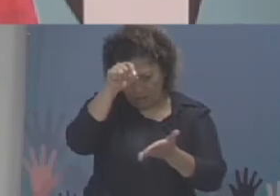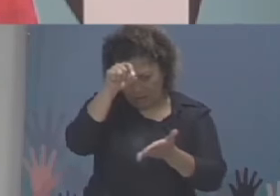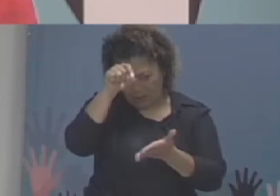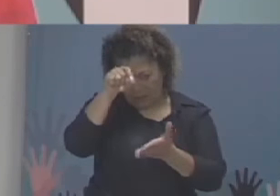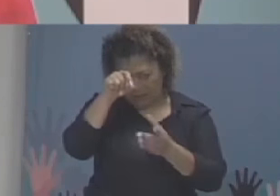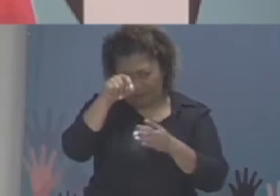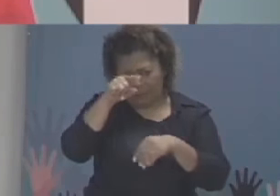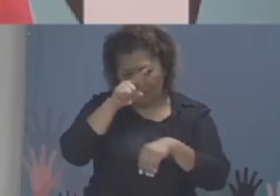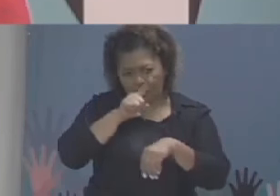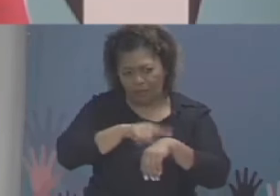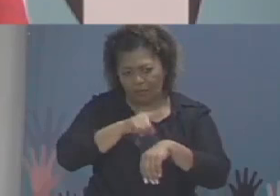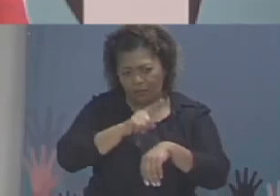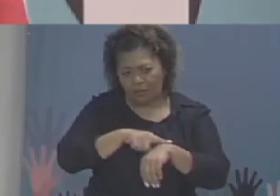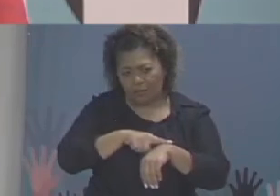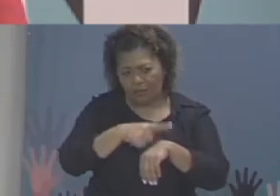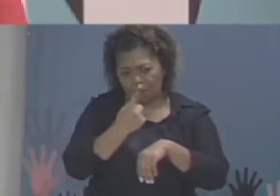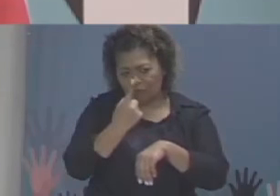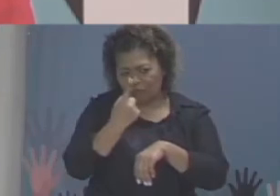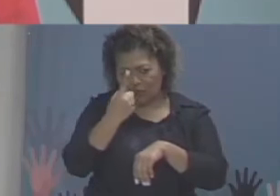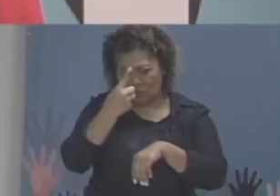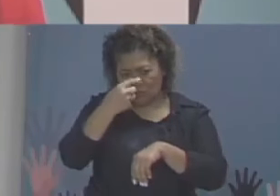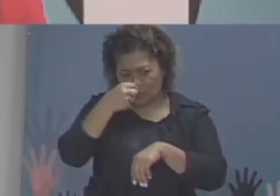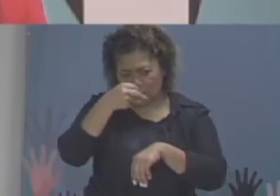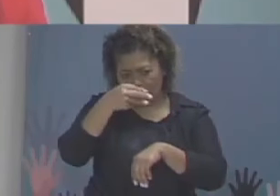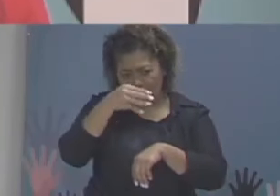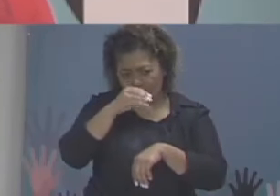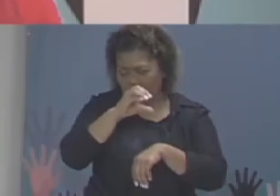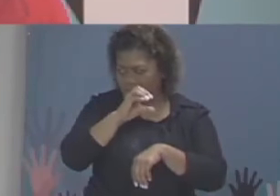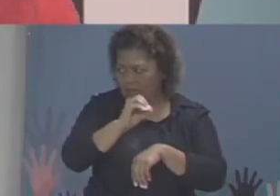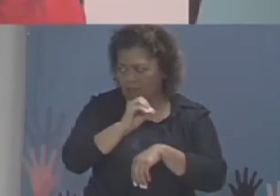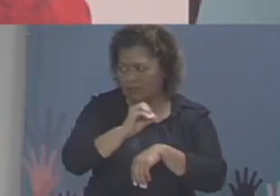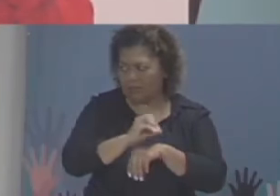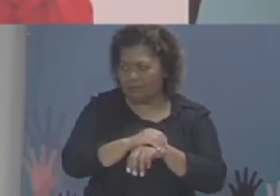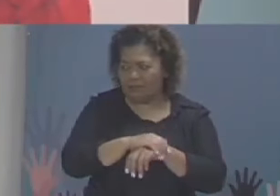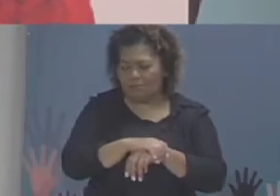cada resposta será de 1 minuto e 30 segundos.